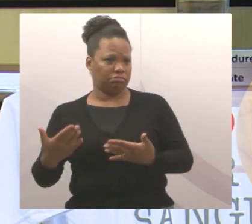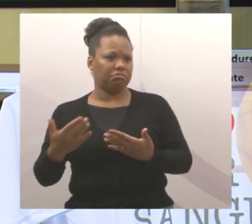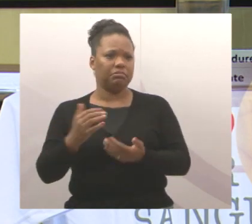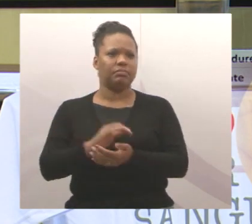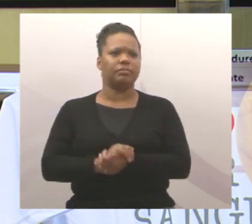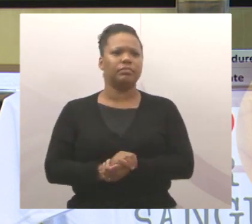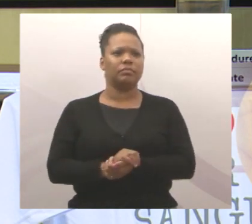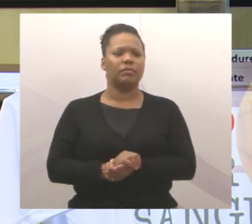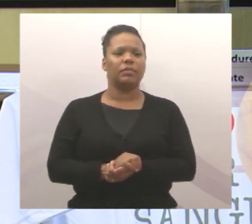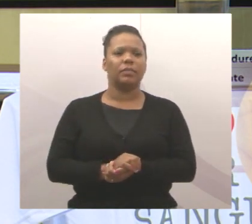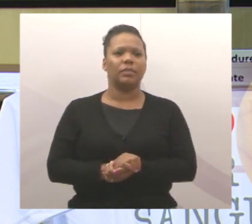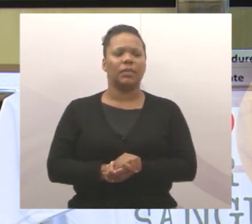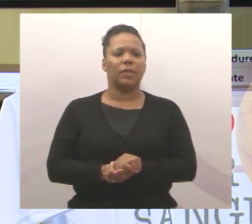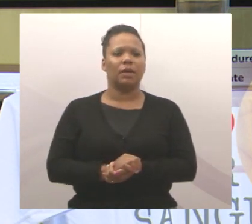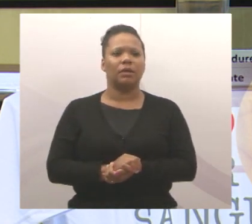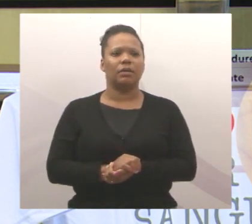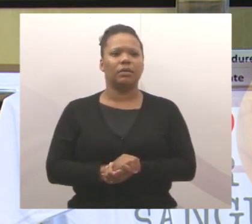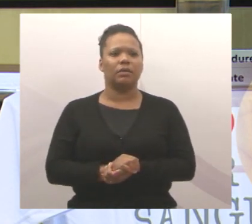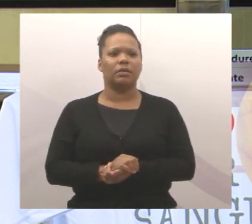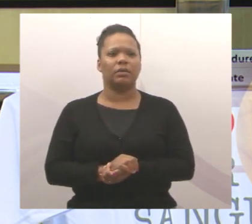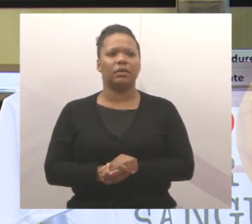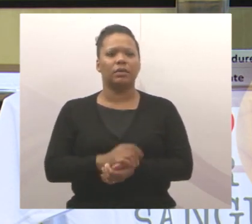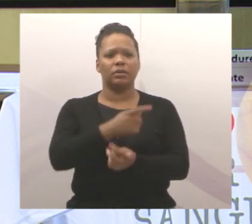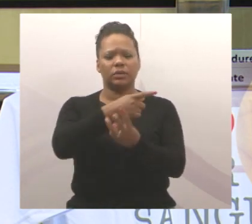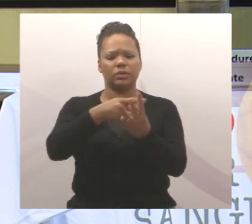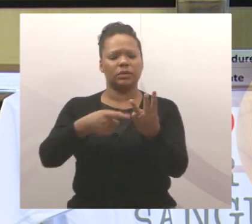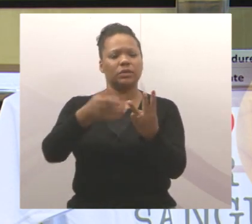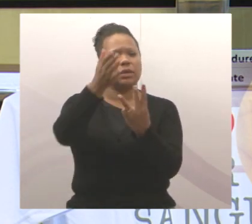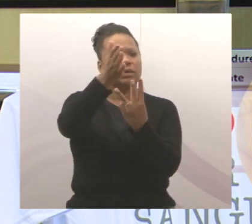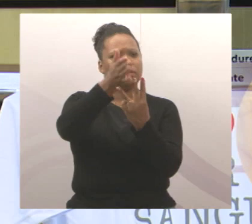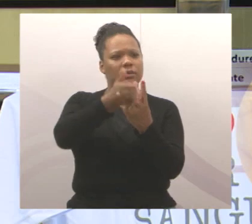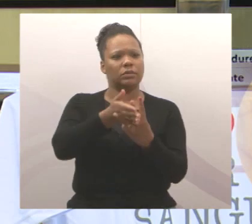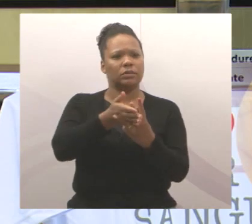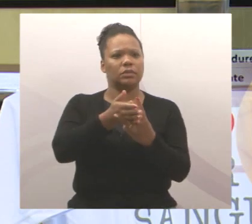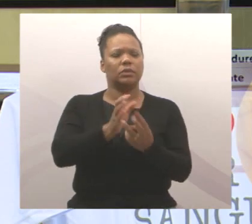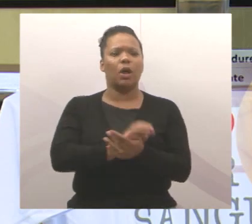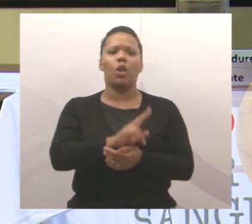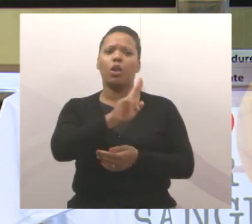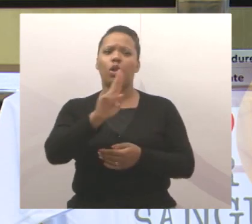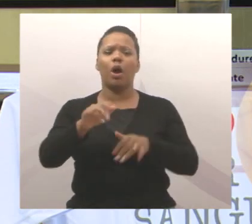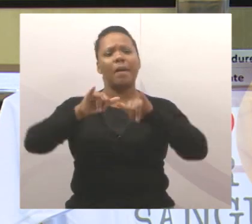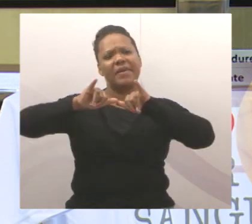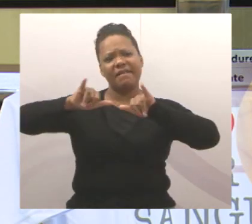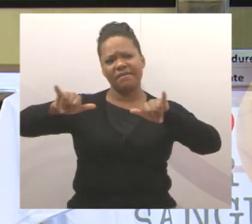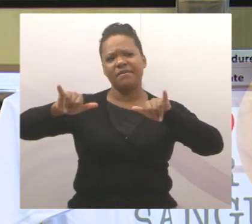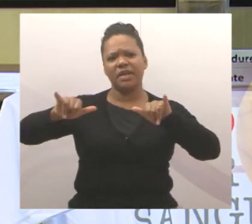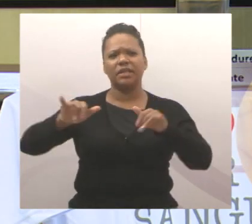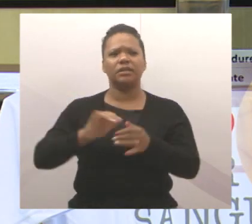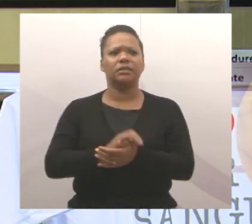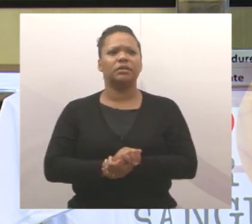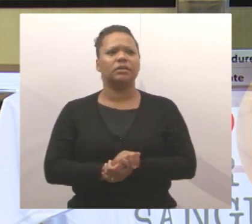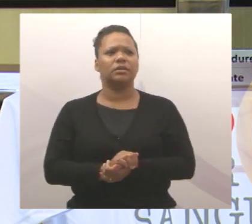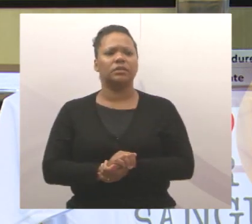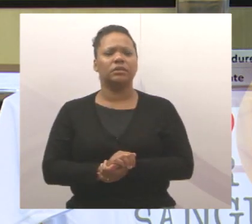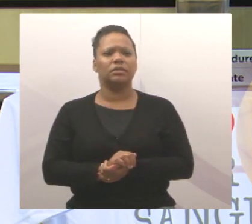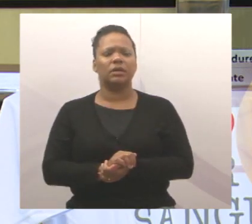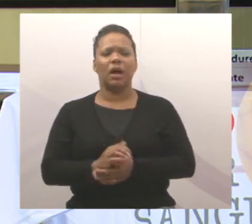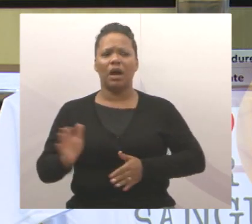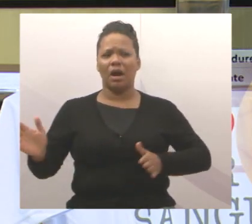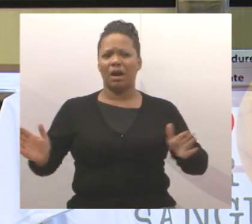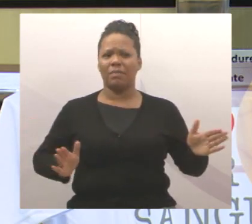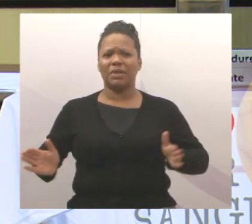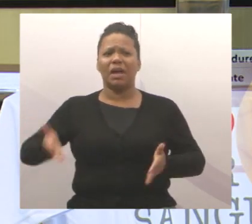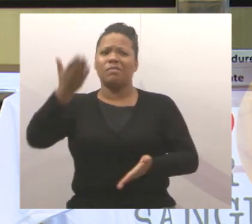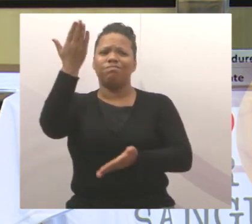Legislativa por 2/3 de seus membros em votação nominal e aberta, com a competente perda do cargo de